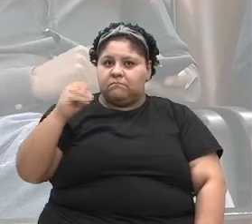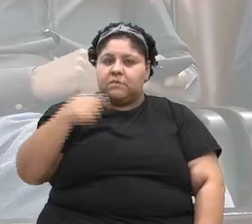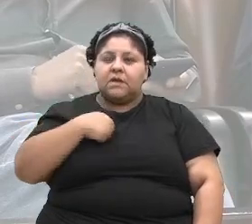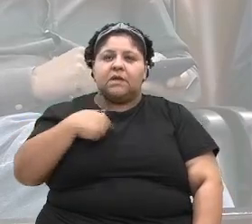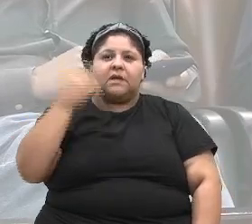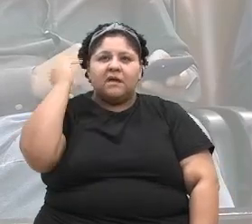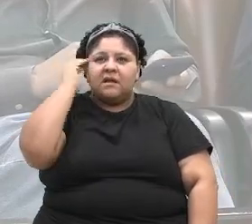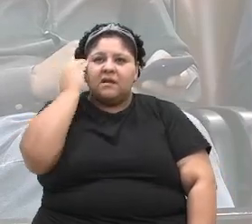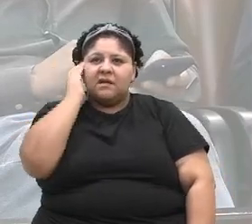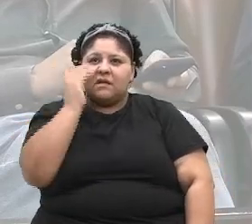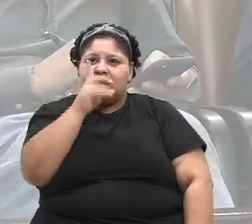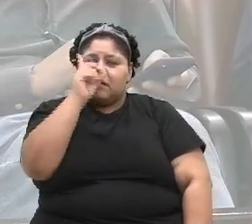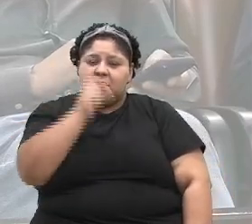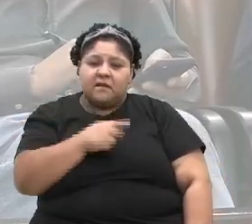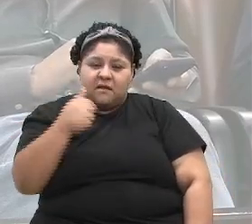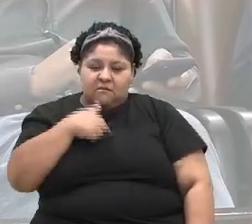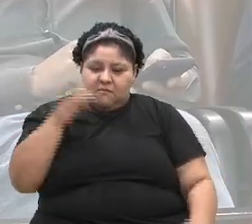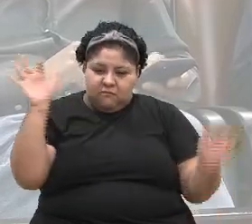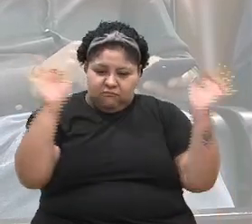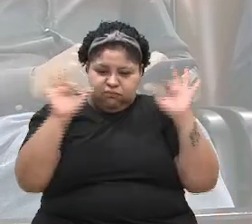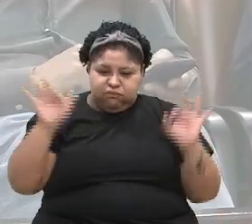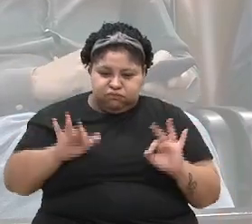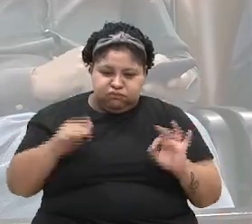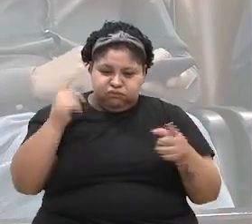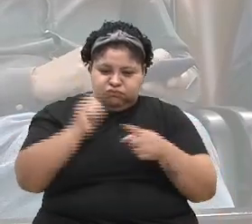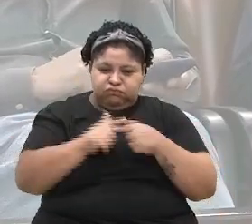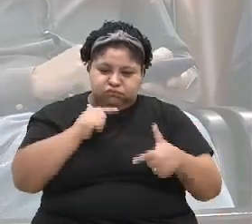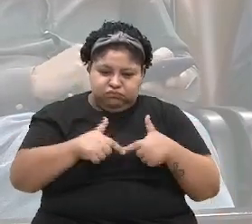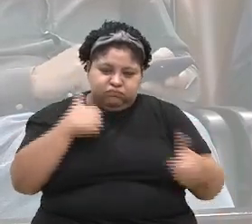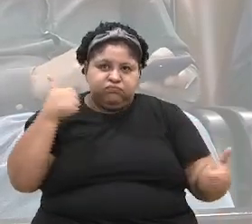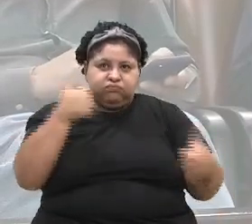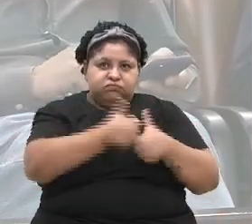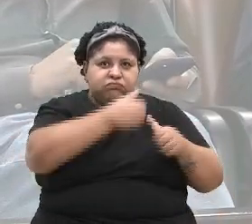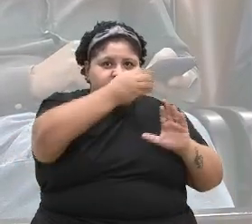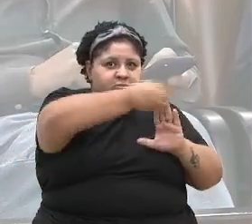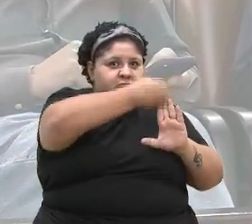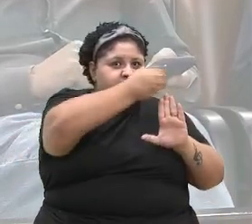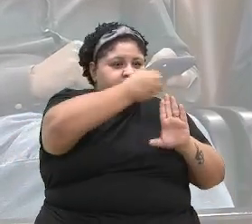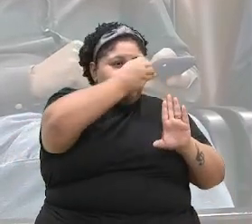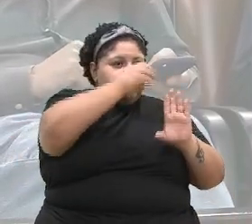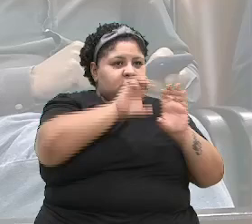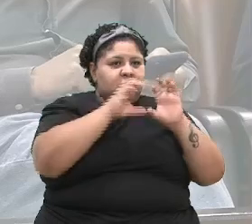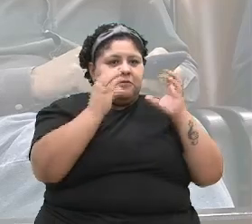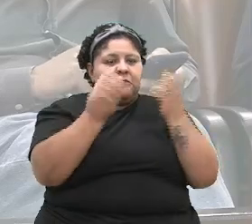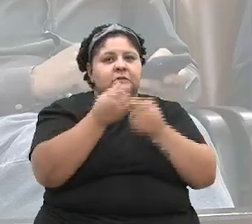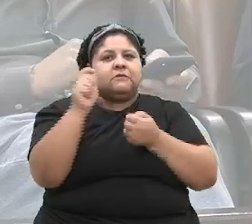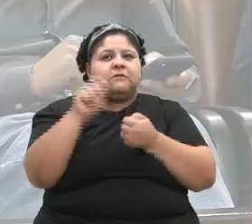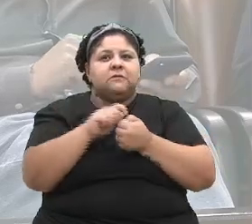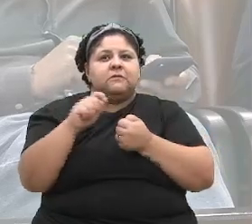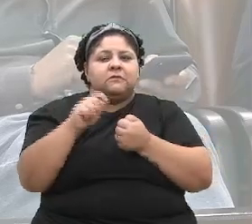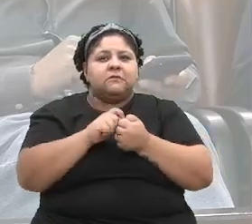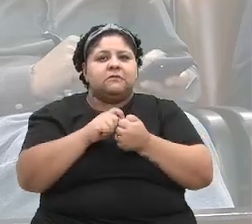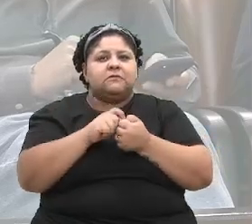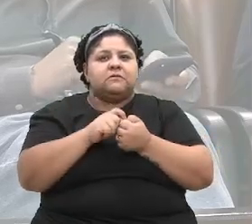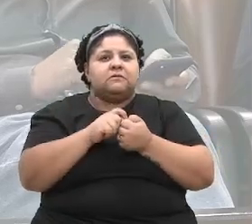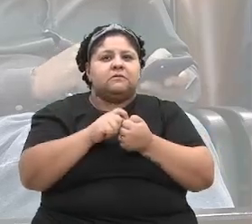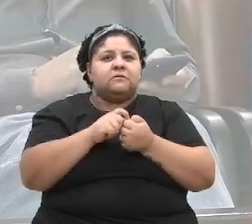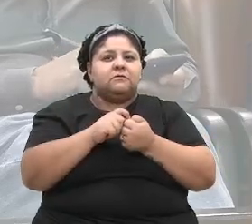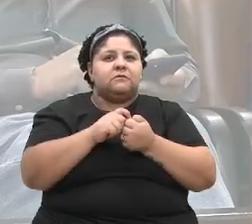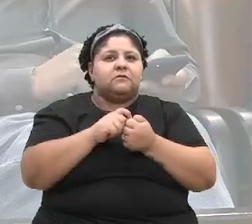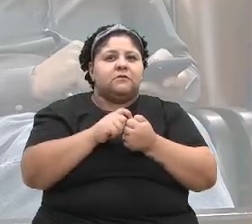ia assumir, fiquei muito feliz, porque trabalhei contigo no orçamento comunitário e fizemos bom